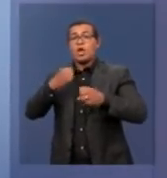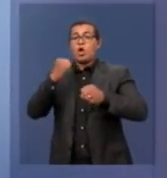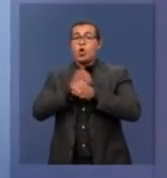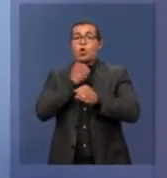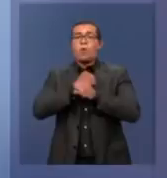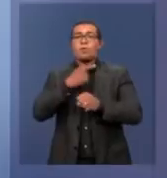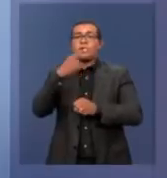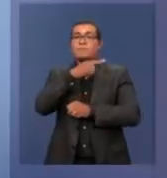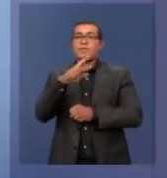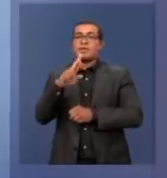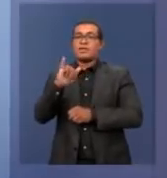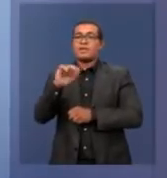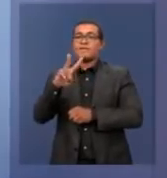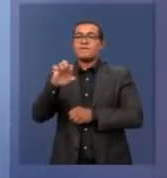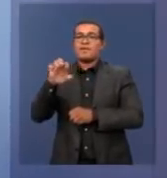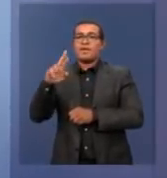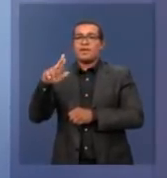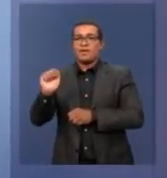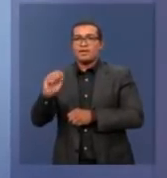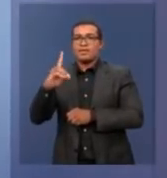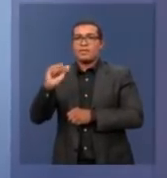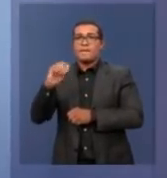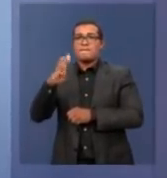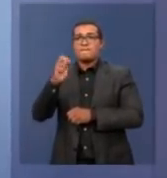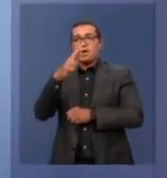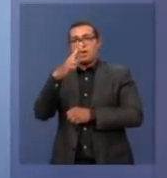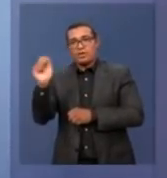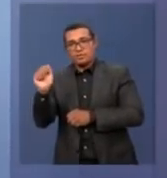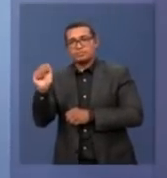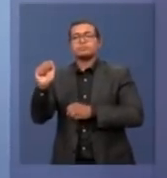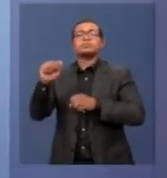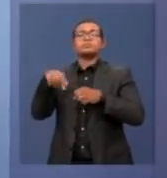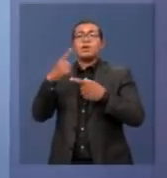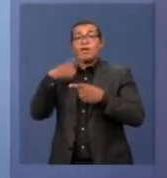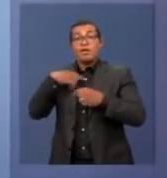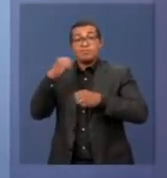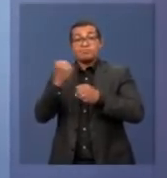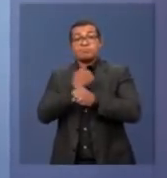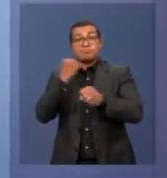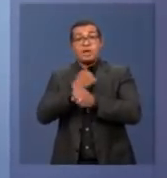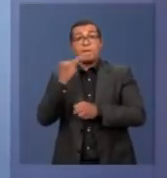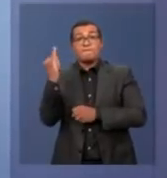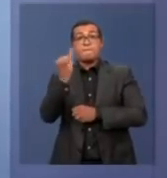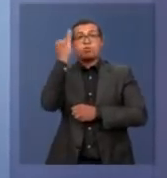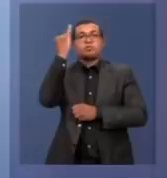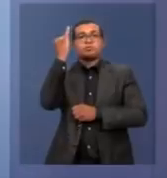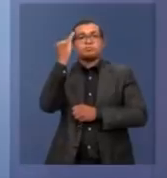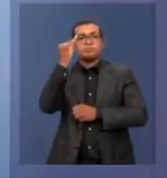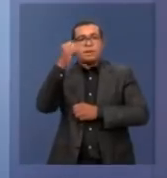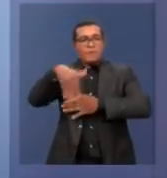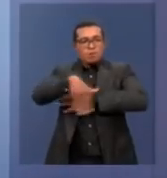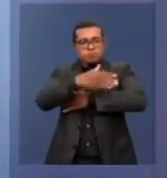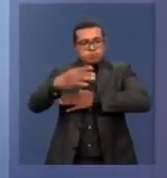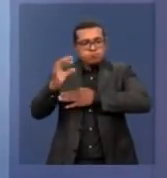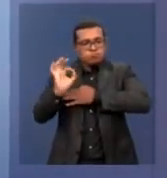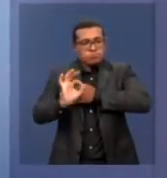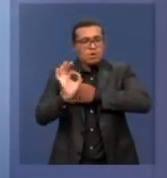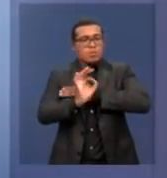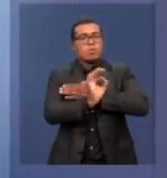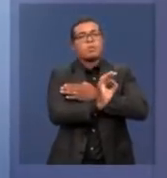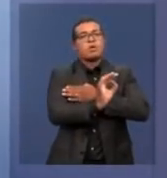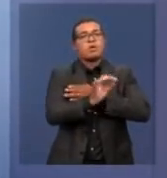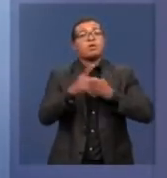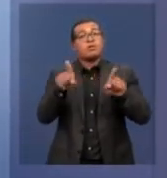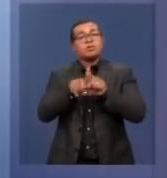amarelos engano na rodovia do sol até a br 101 são obras importantes a mobilidade é além de que nós vamos fazer de fato a parceria